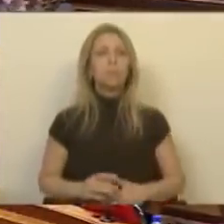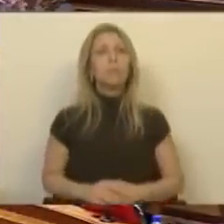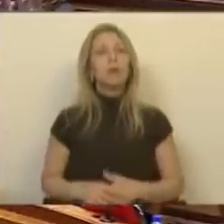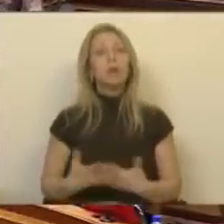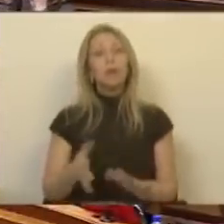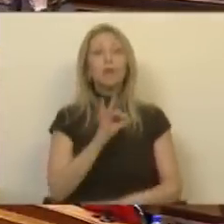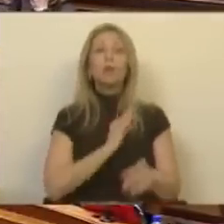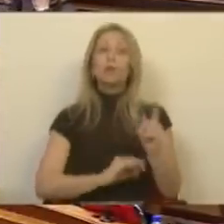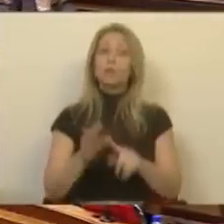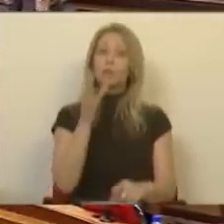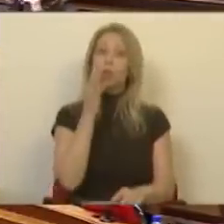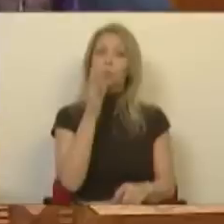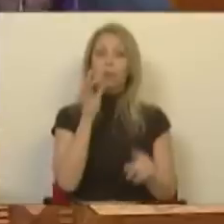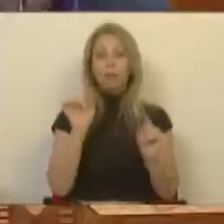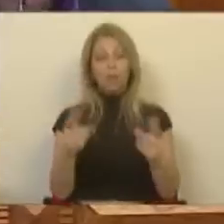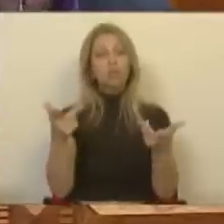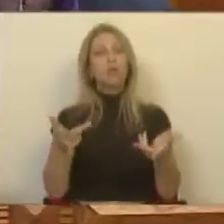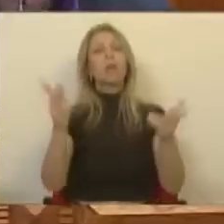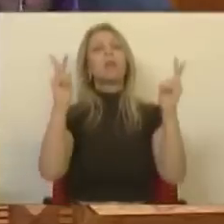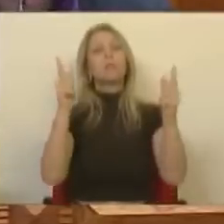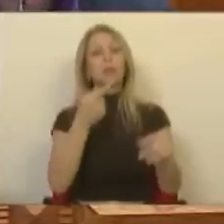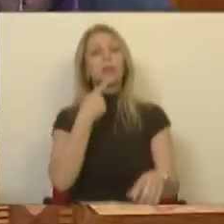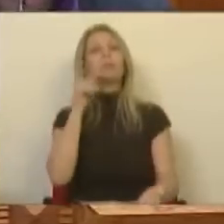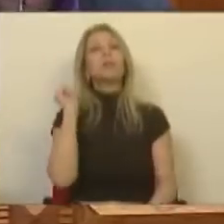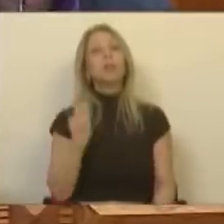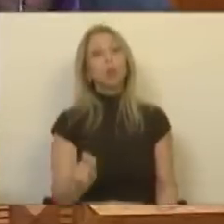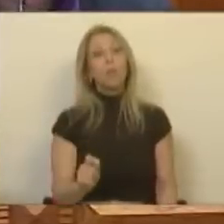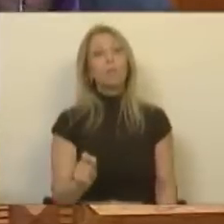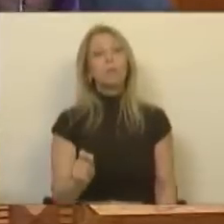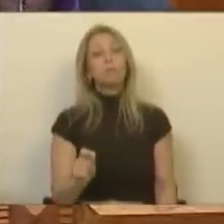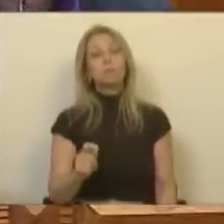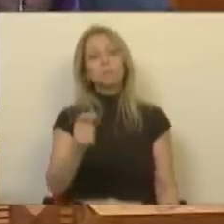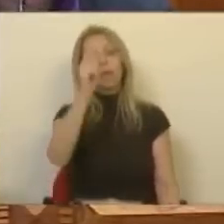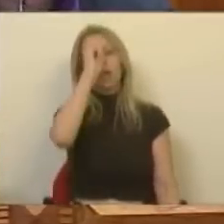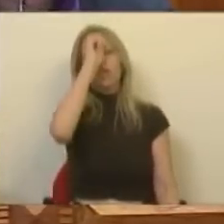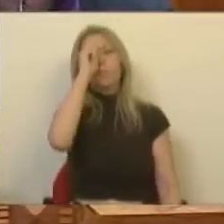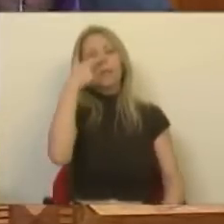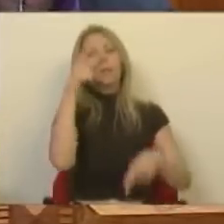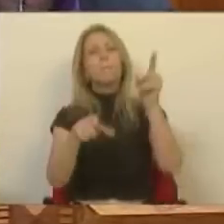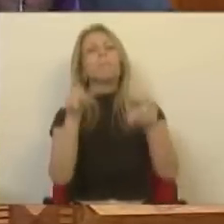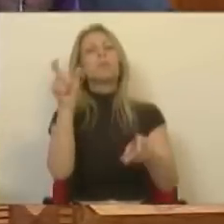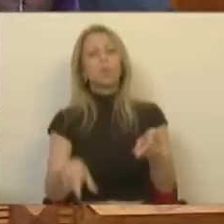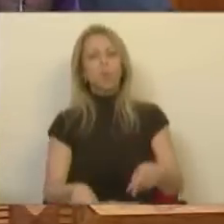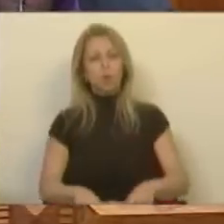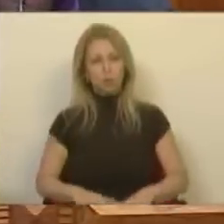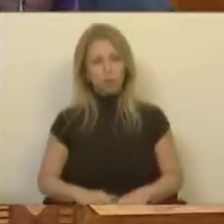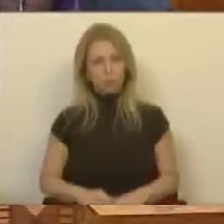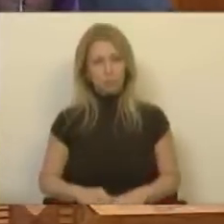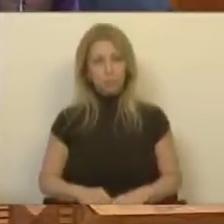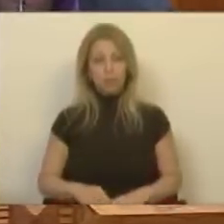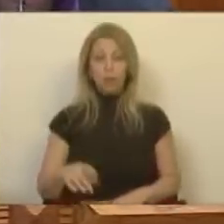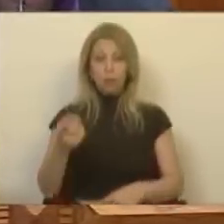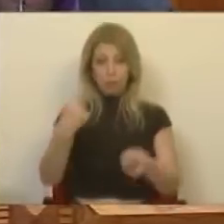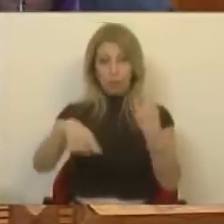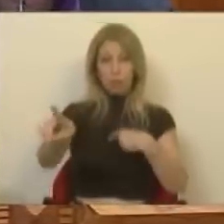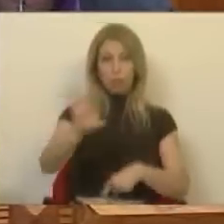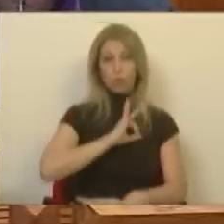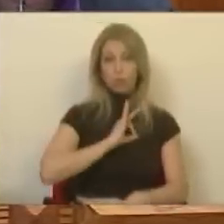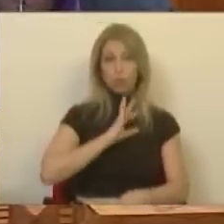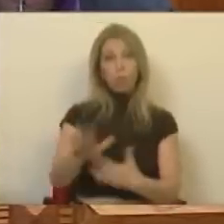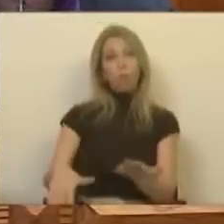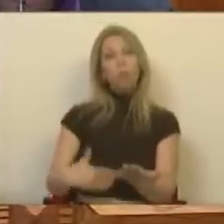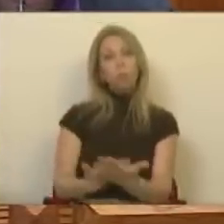e o senhor Deputado esta Liberdade chama-se respeito pelas pessoas o que o senhor propuseram era